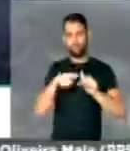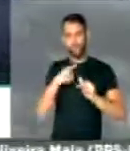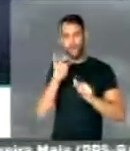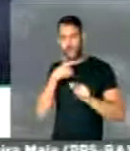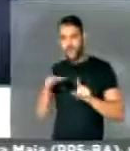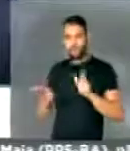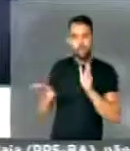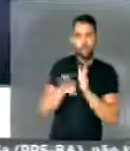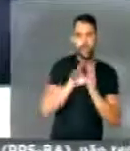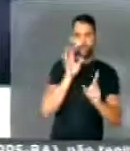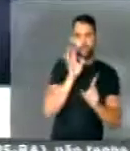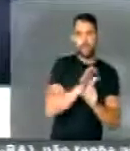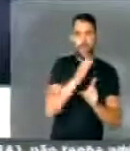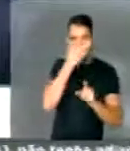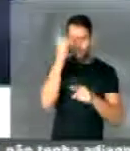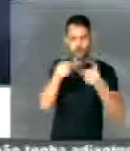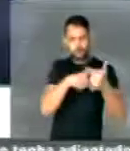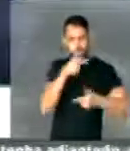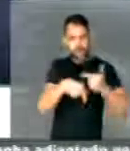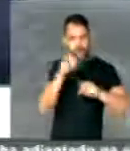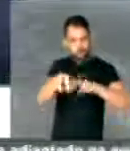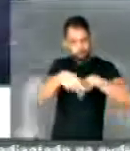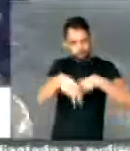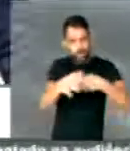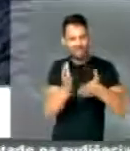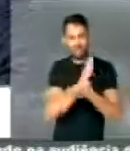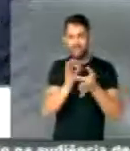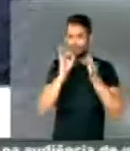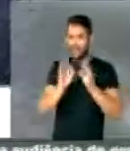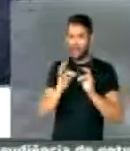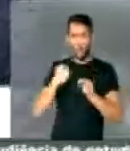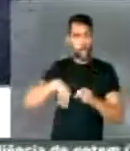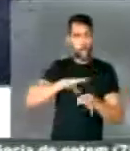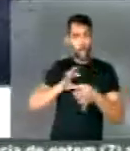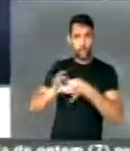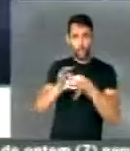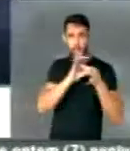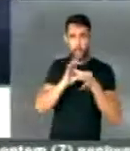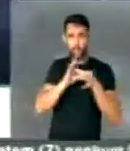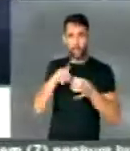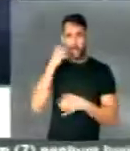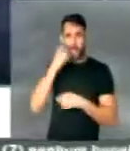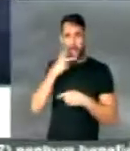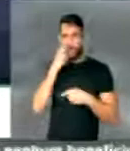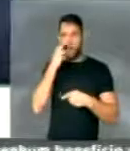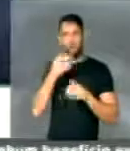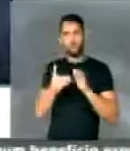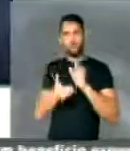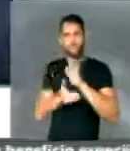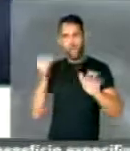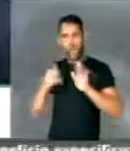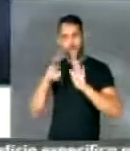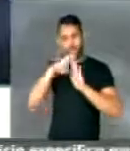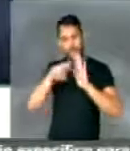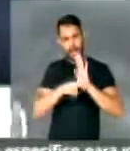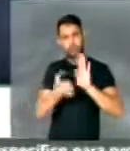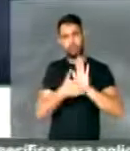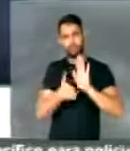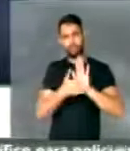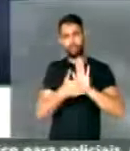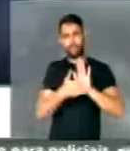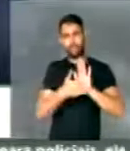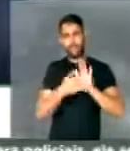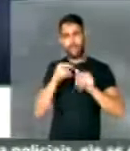atingir aqueles que trabalham na vocação, e eu tenho certeza que nós todos somados vamos impedir que essa tentativa de reforma